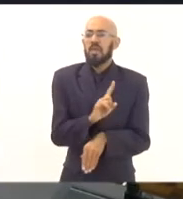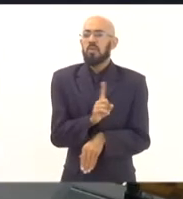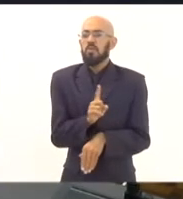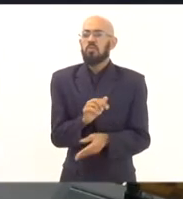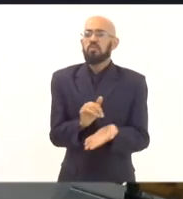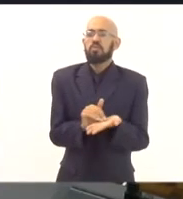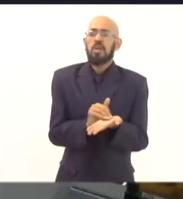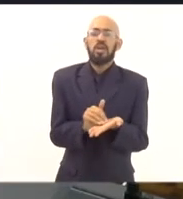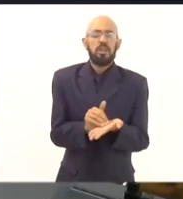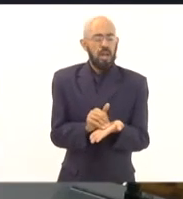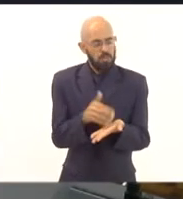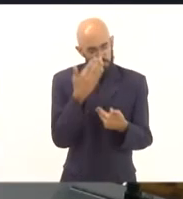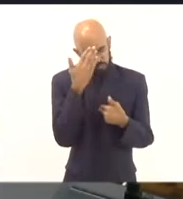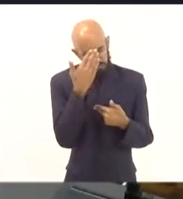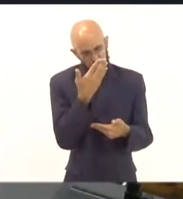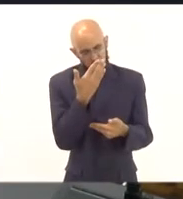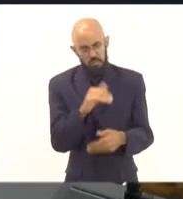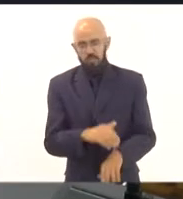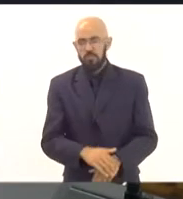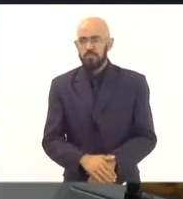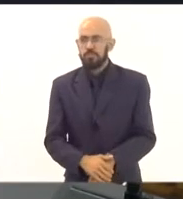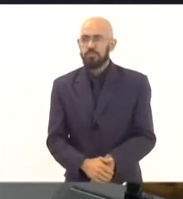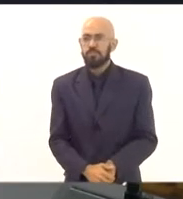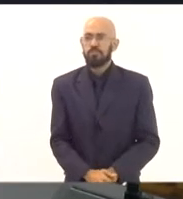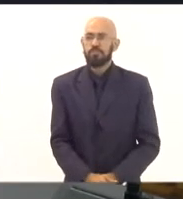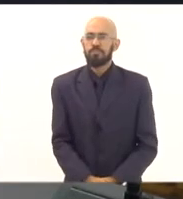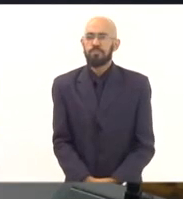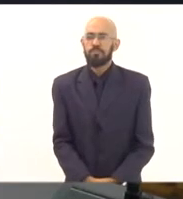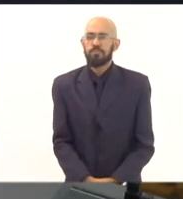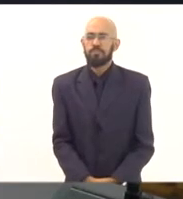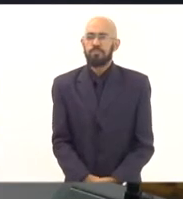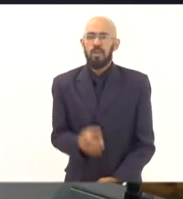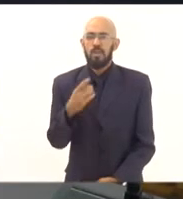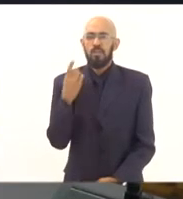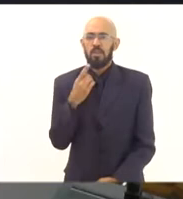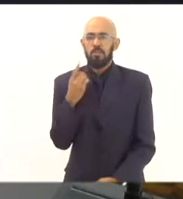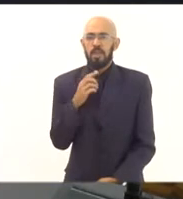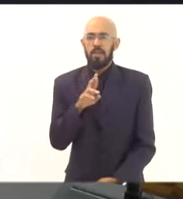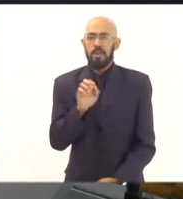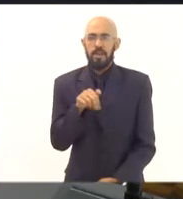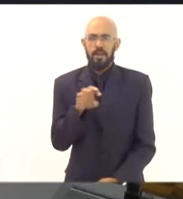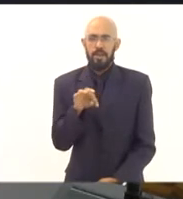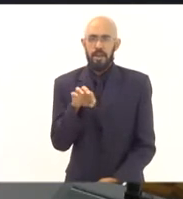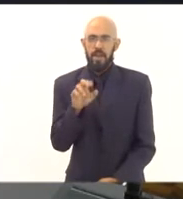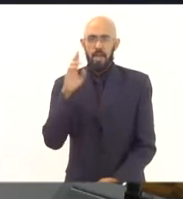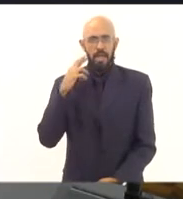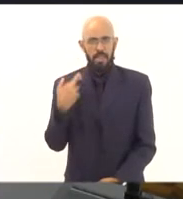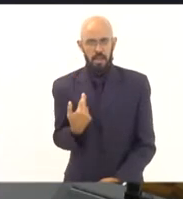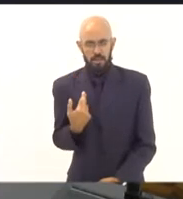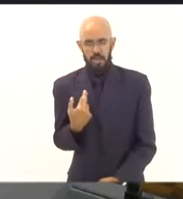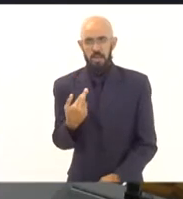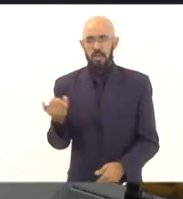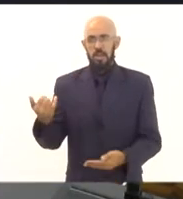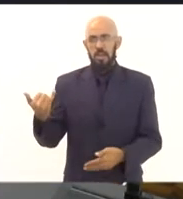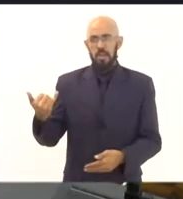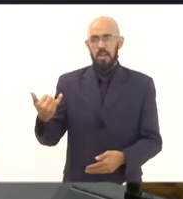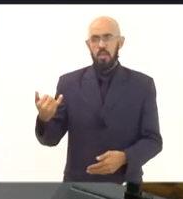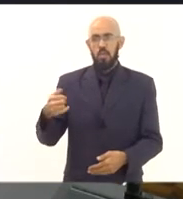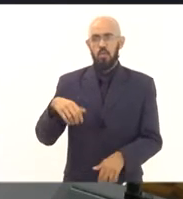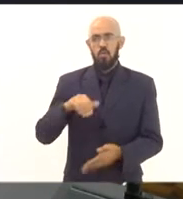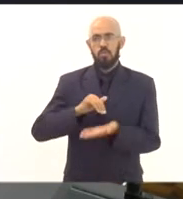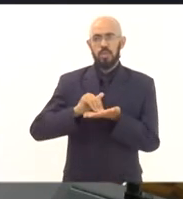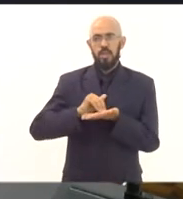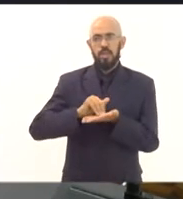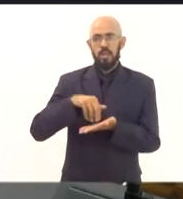secretário Muito obrigado Deputado Renata Souza eu recebi justificativa do secretário me cola